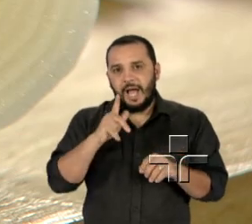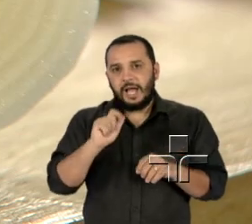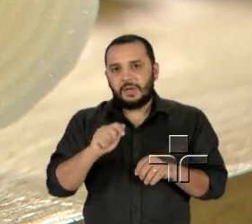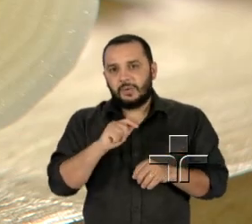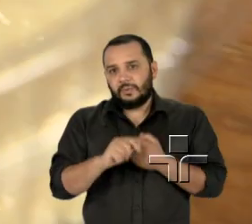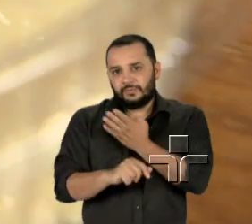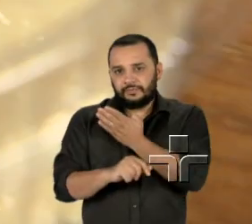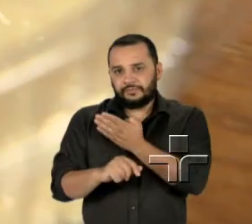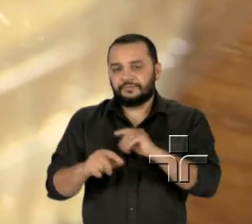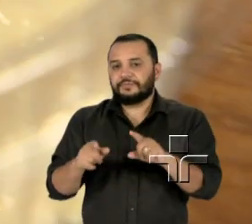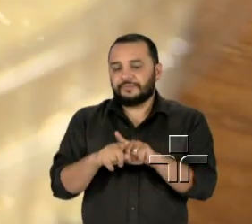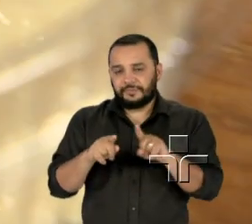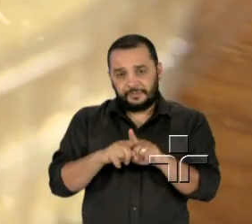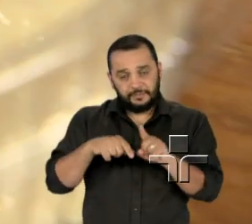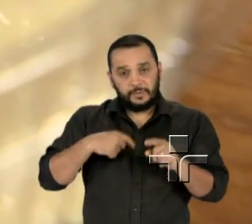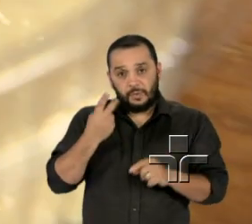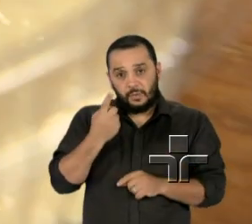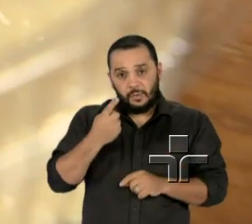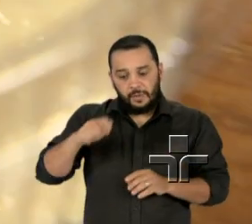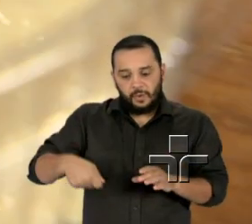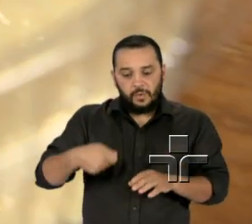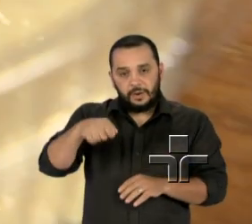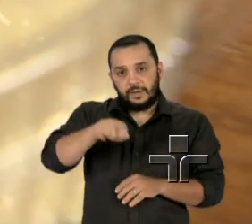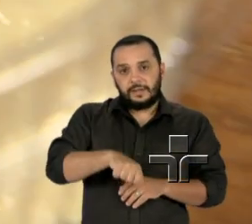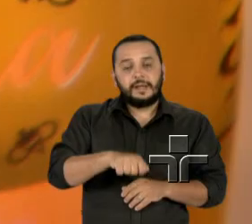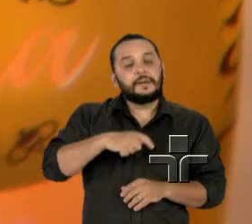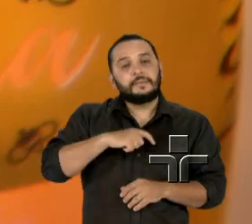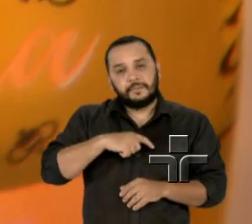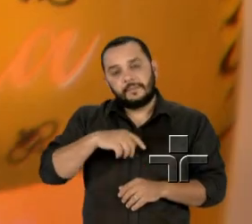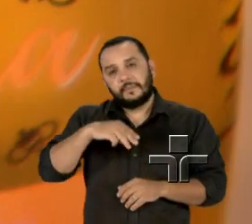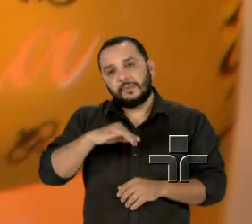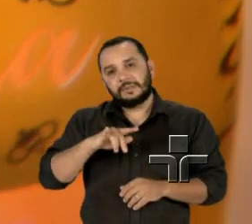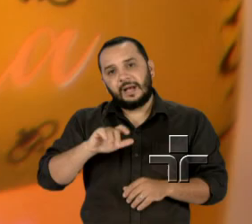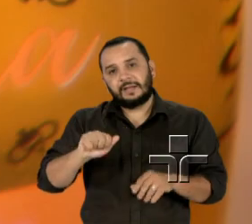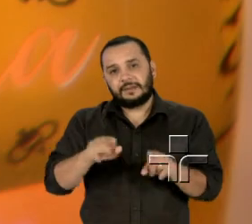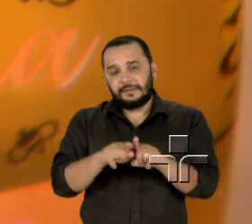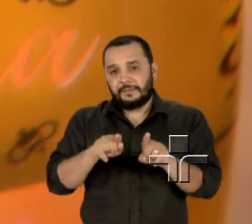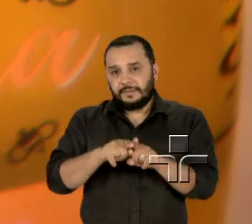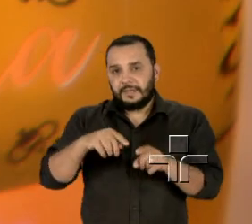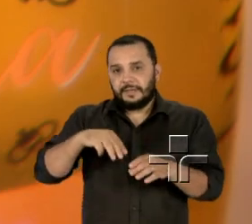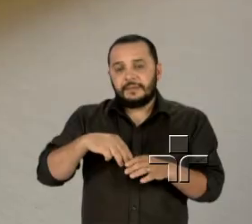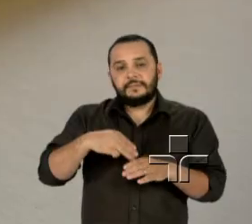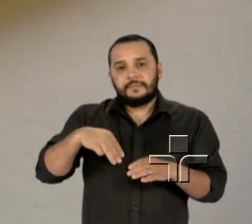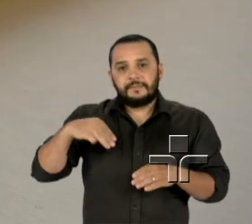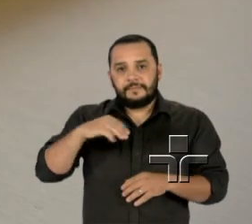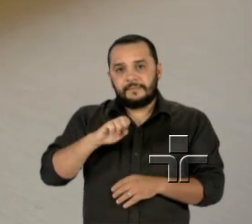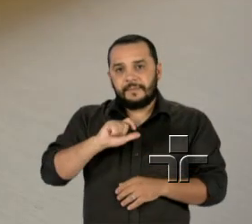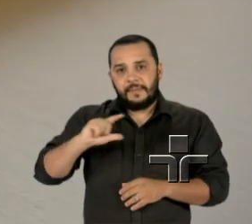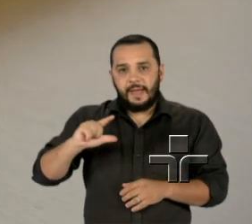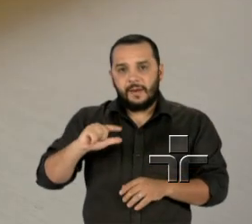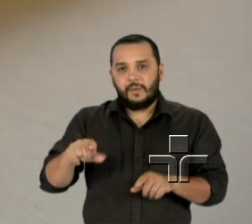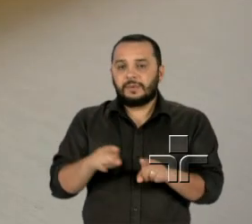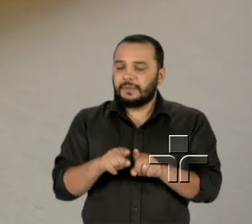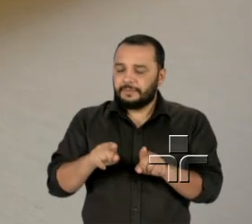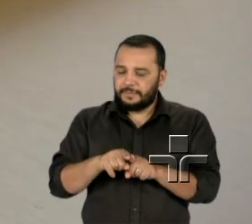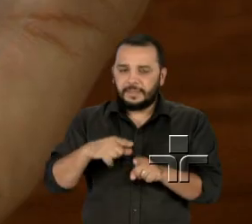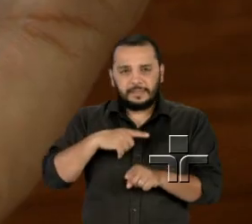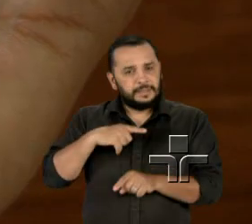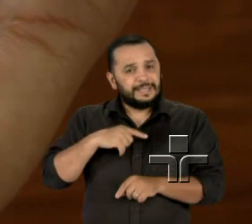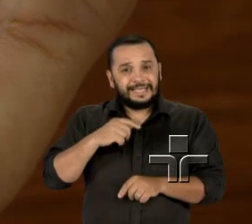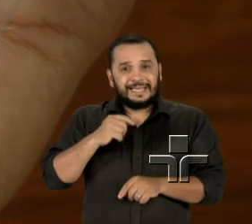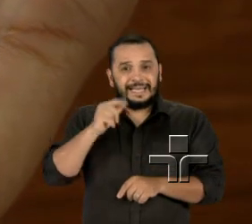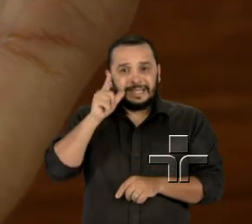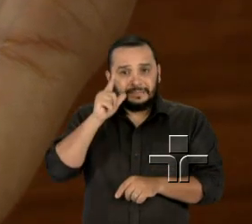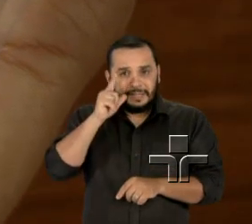fatiado, 1 colher de sopa de mostarda Dijon, 1 colher de sopa de mel, suco de 1 limão,